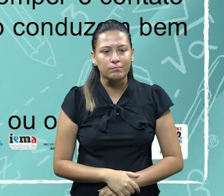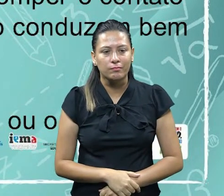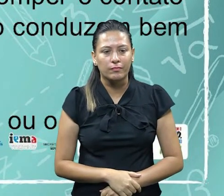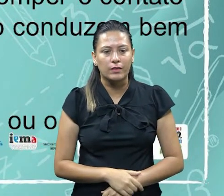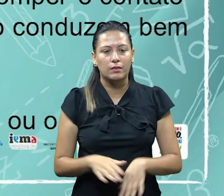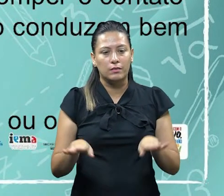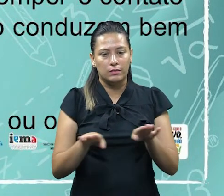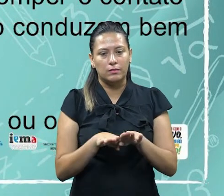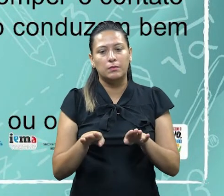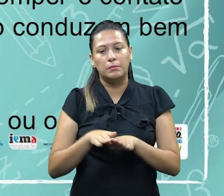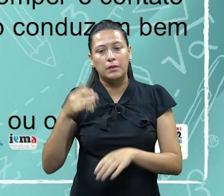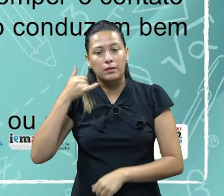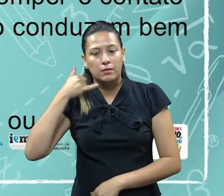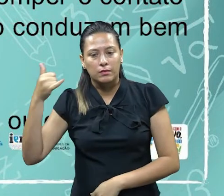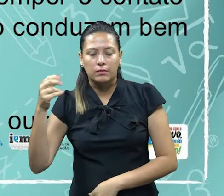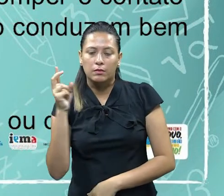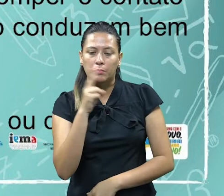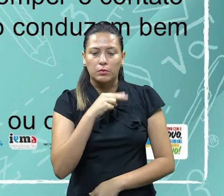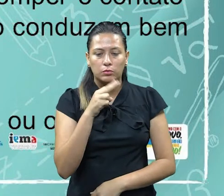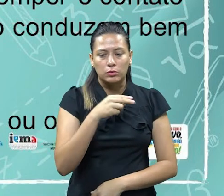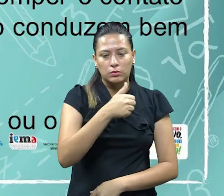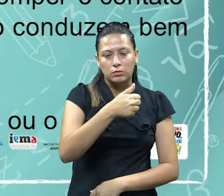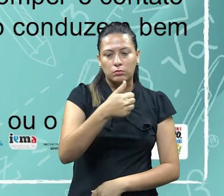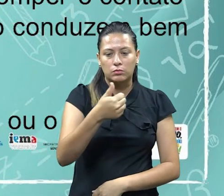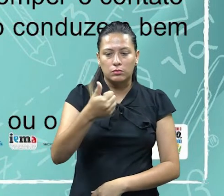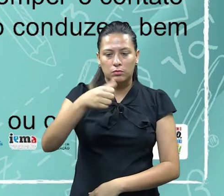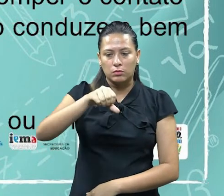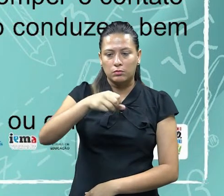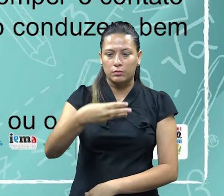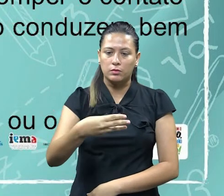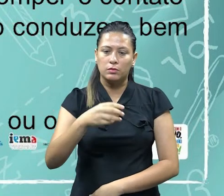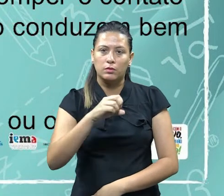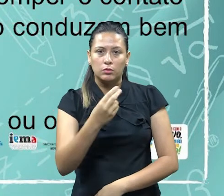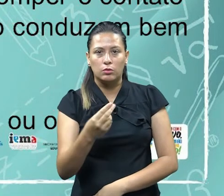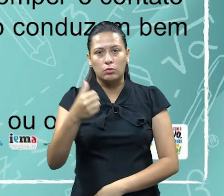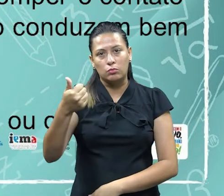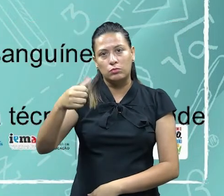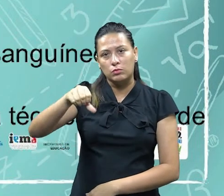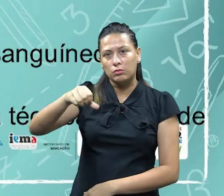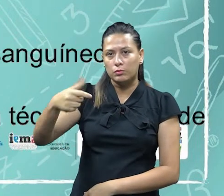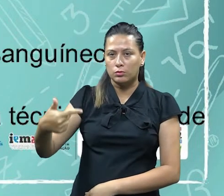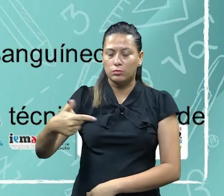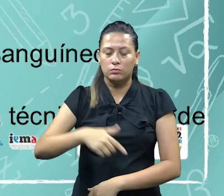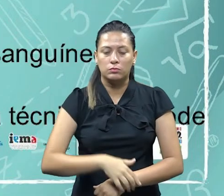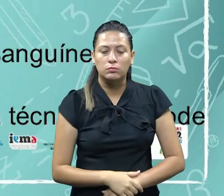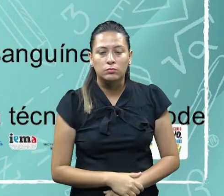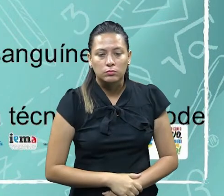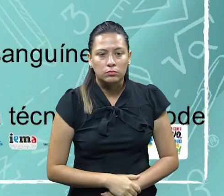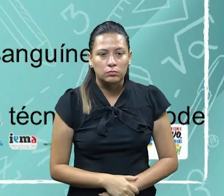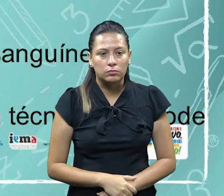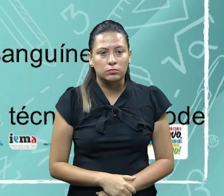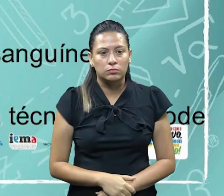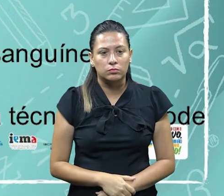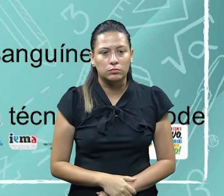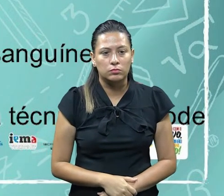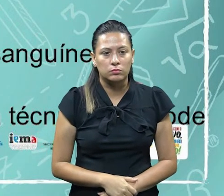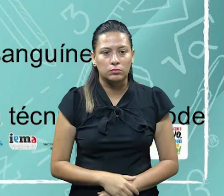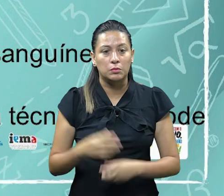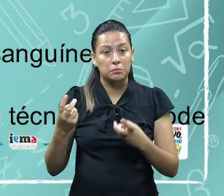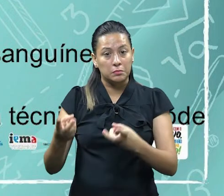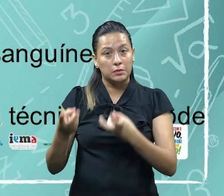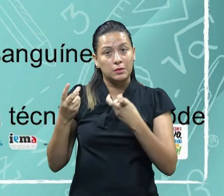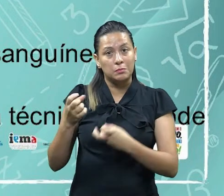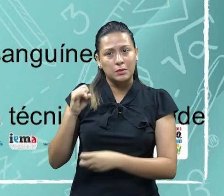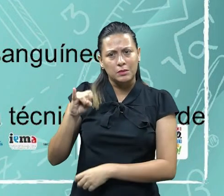o serviço de emergência, 193 de bombeiro e 192 a ambulância. Ver se a